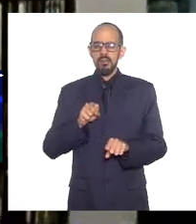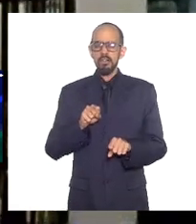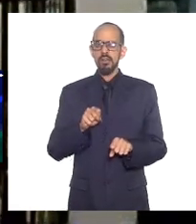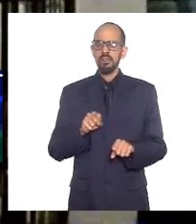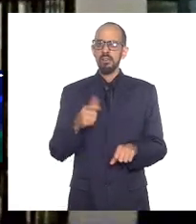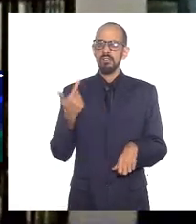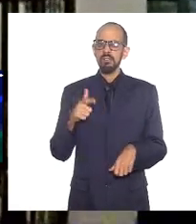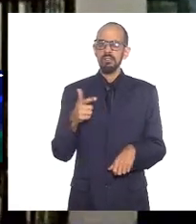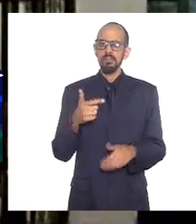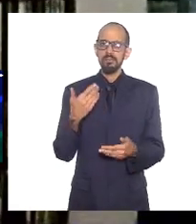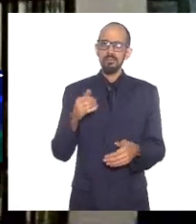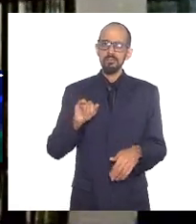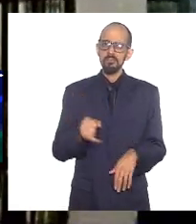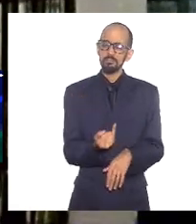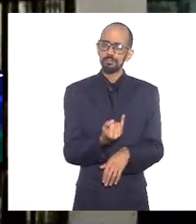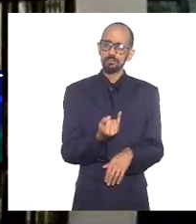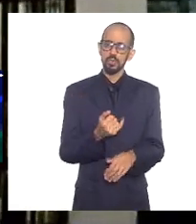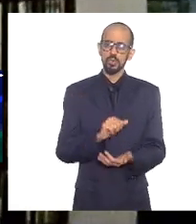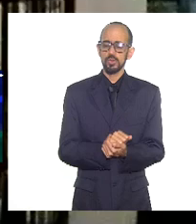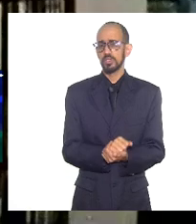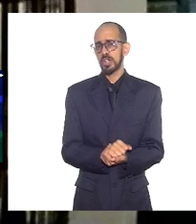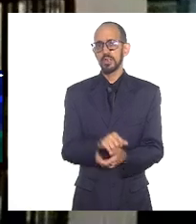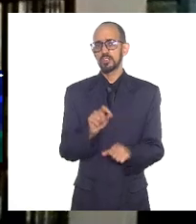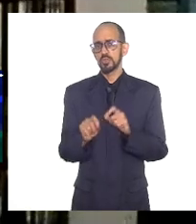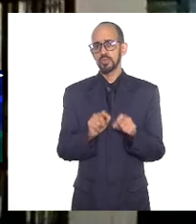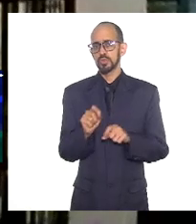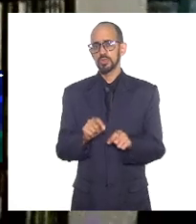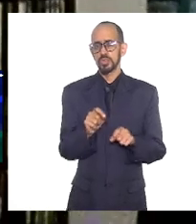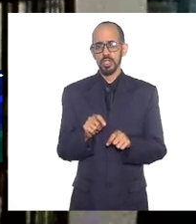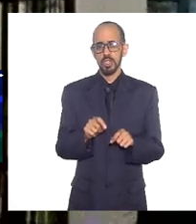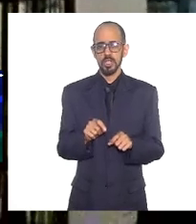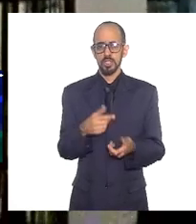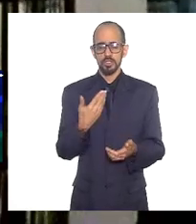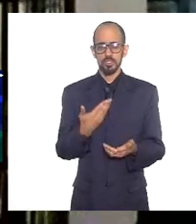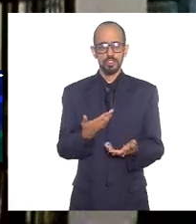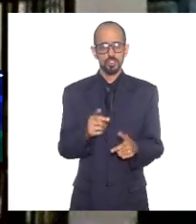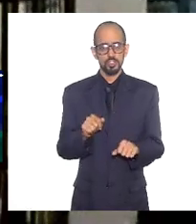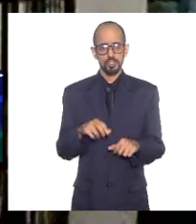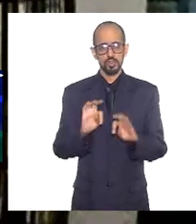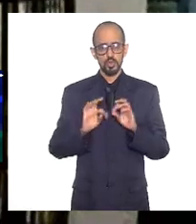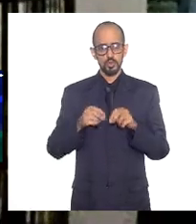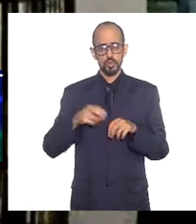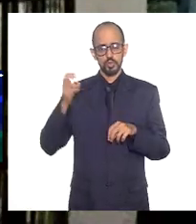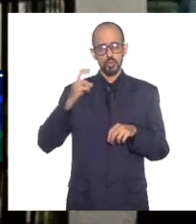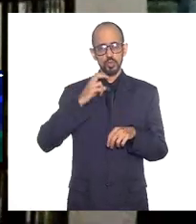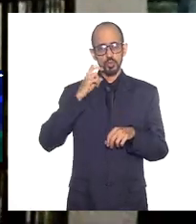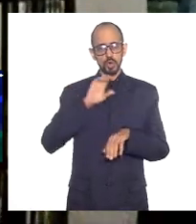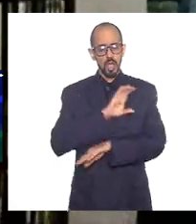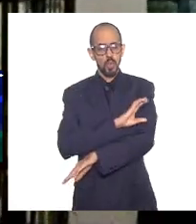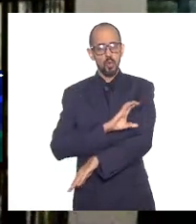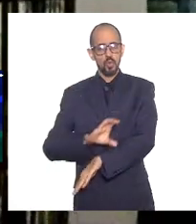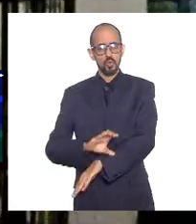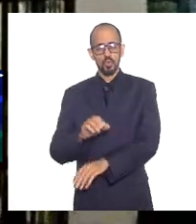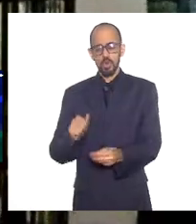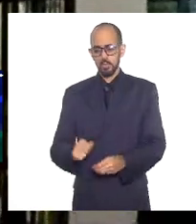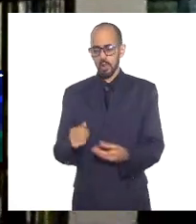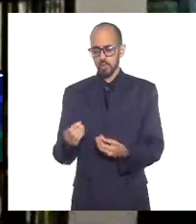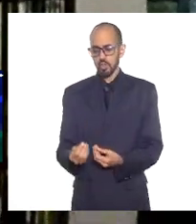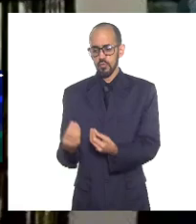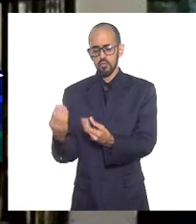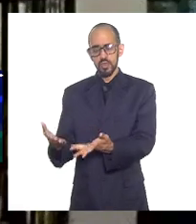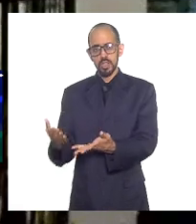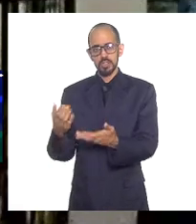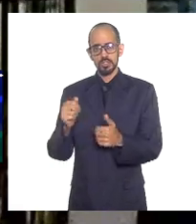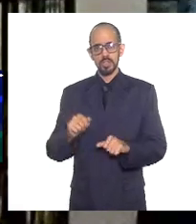não teve oportunidade a tudo aquilo que a cultura possa oferecer para lhe dar